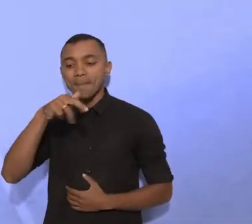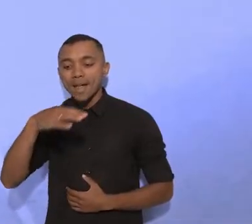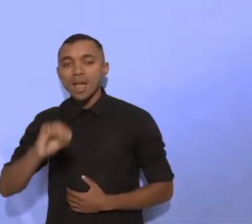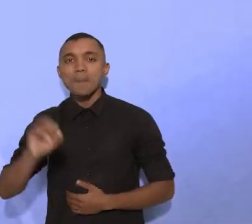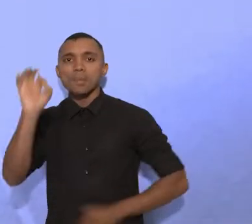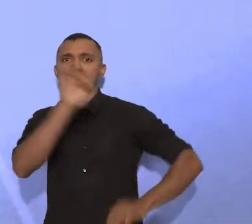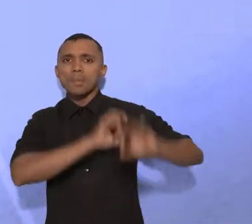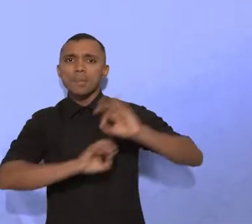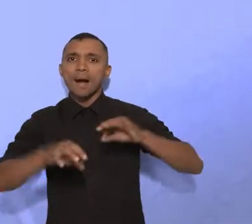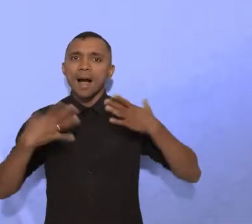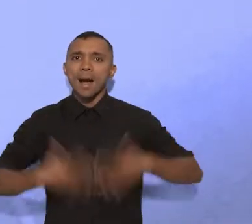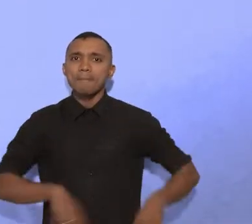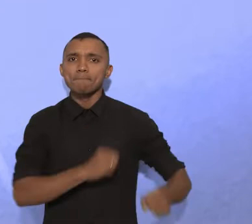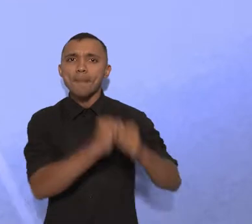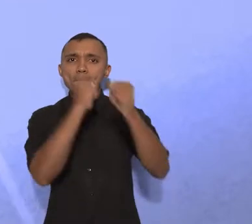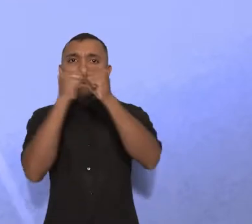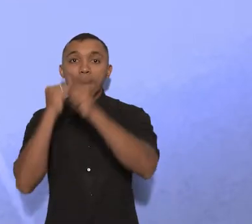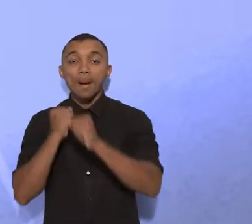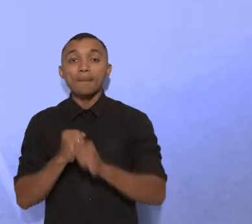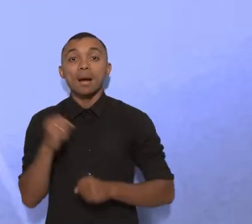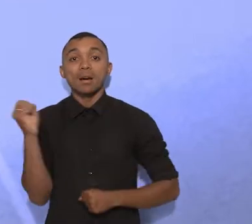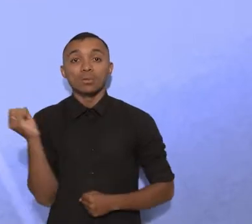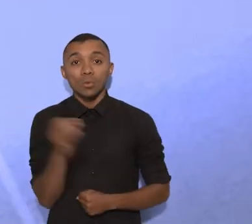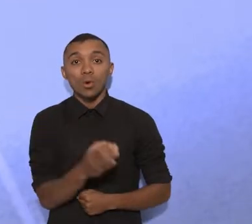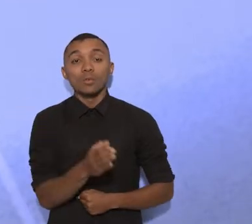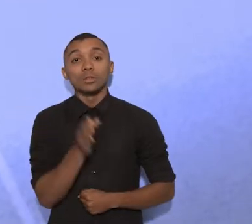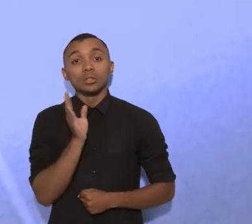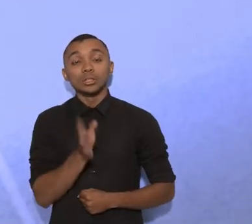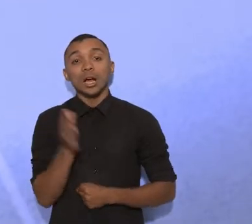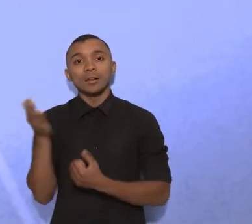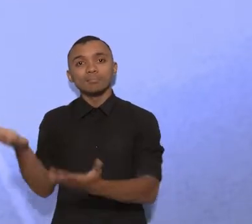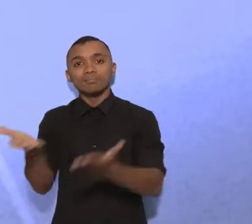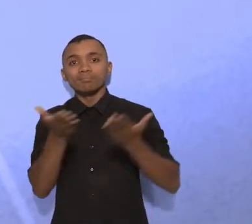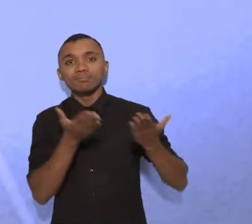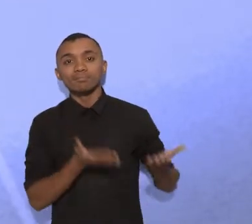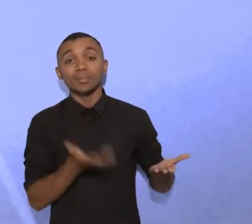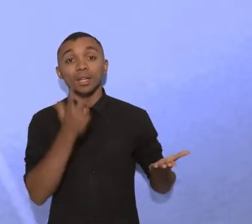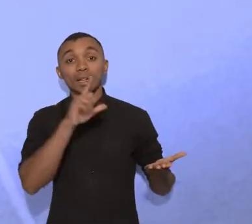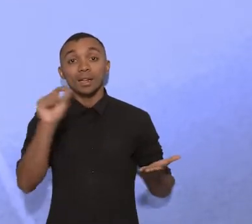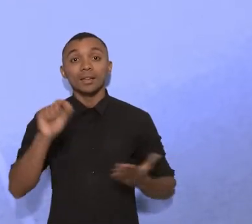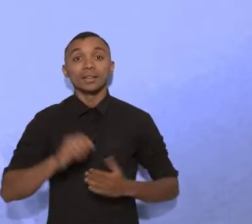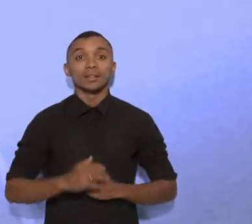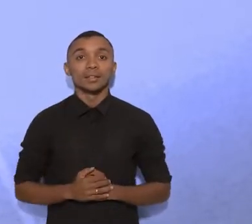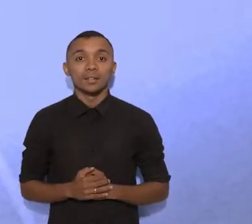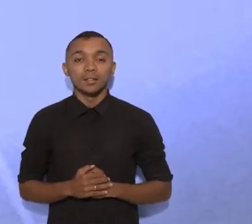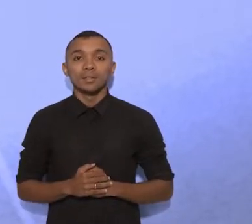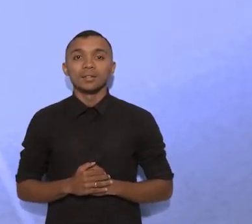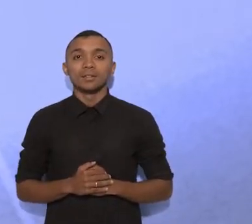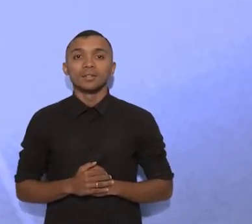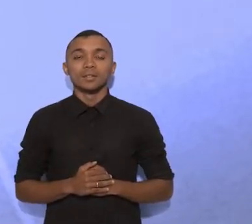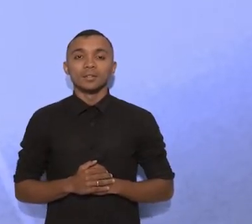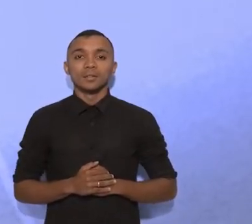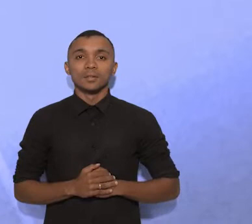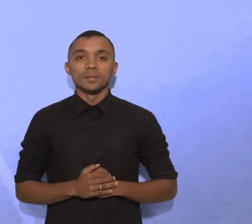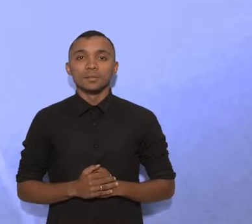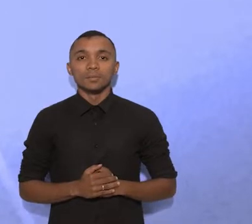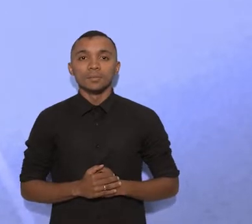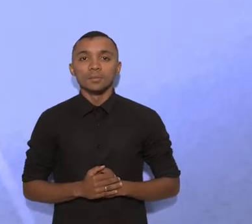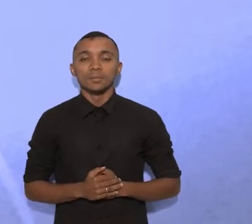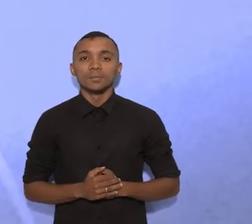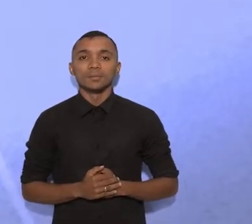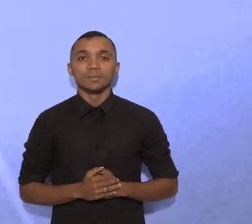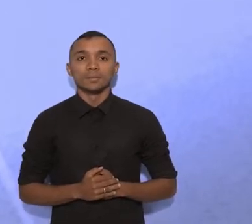o Icasa está em vias de receber aí aquela verba. Não sei como é que ele nunca vai receber no bolo